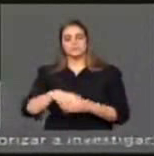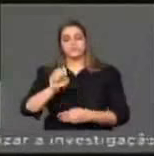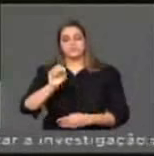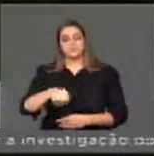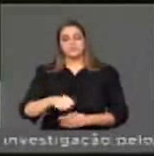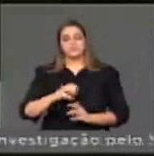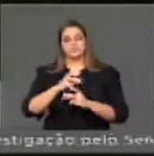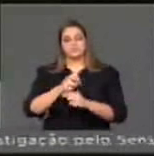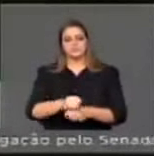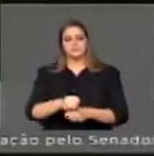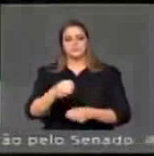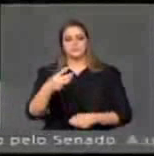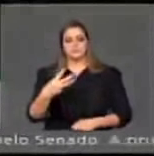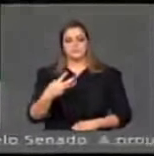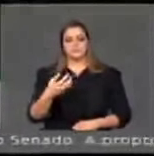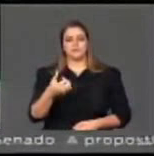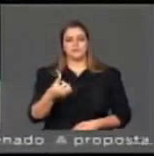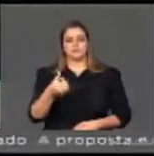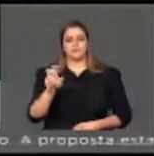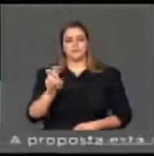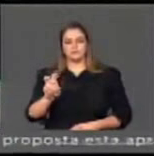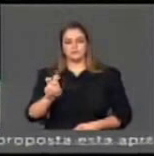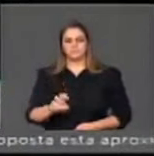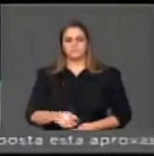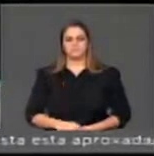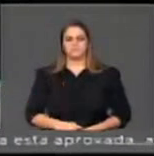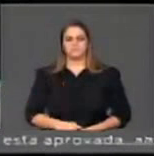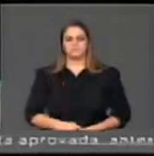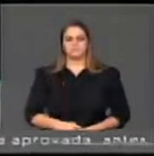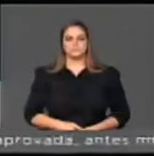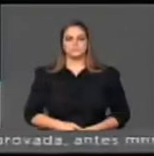votou sim e acumulou 365 votos.